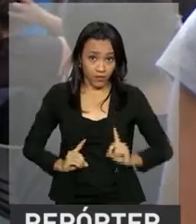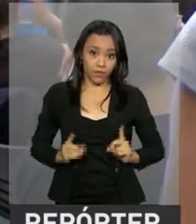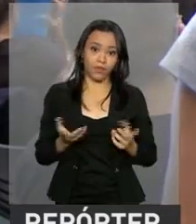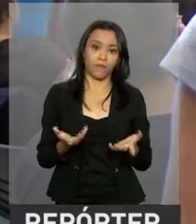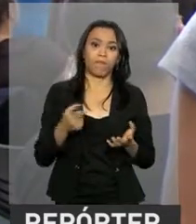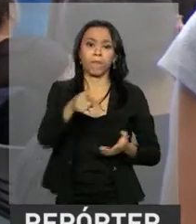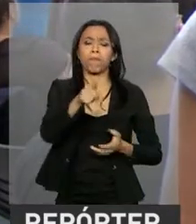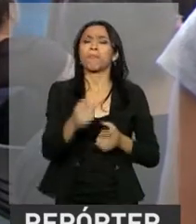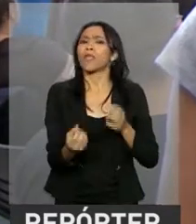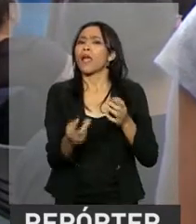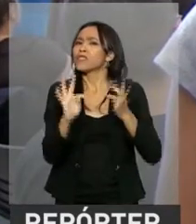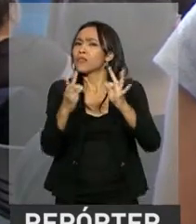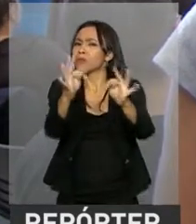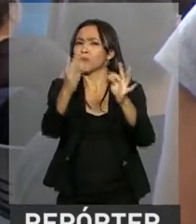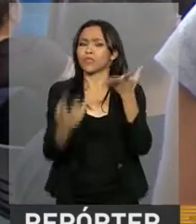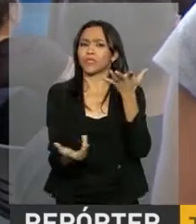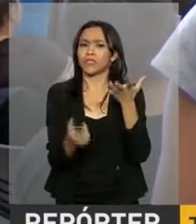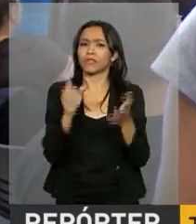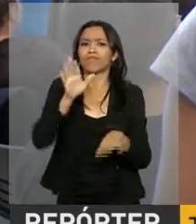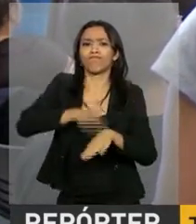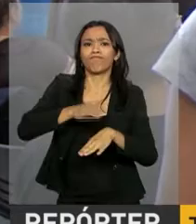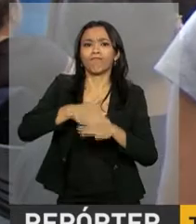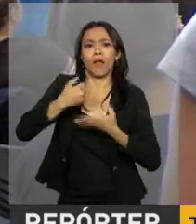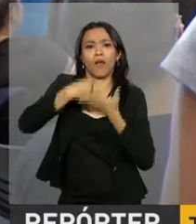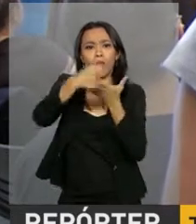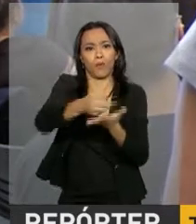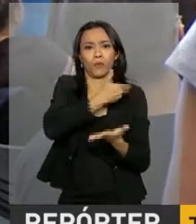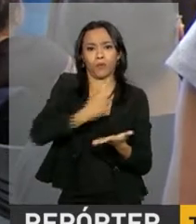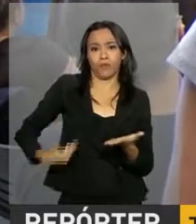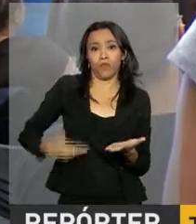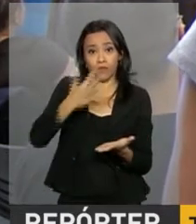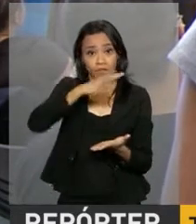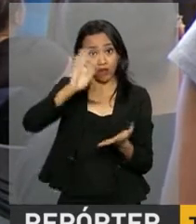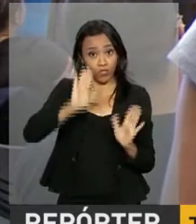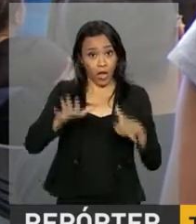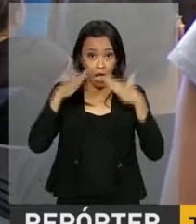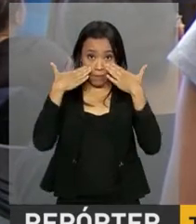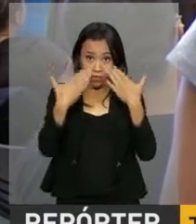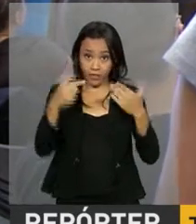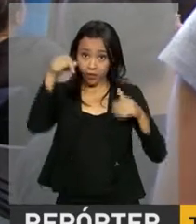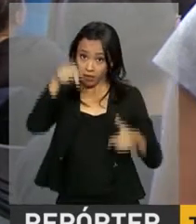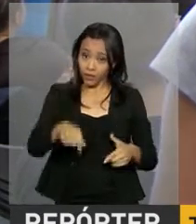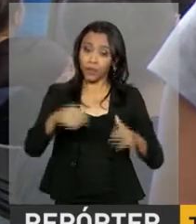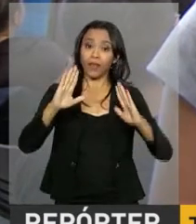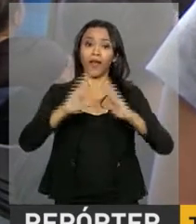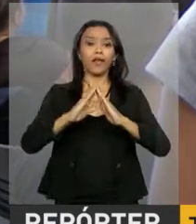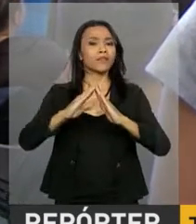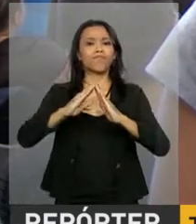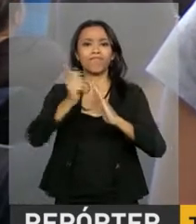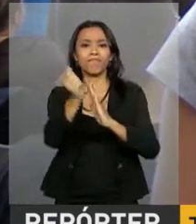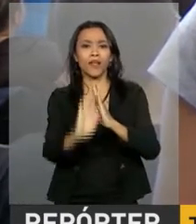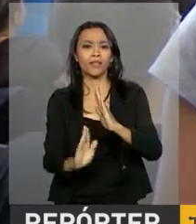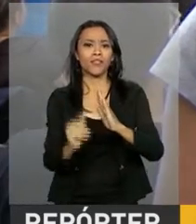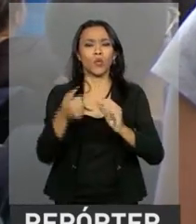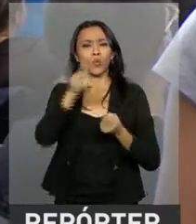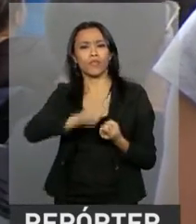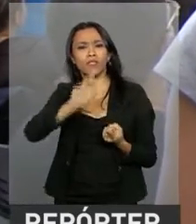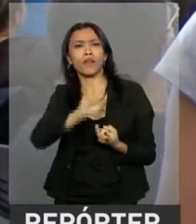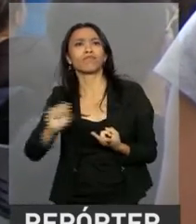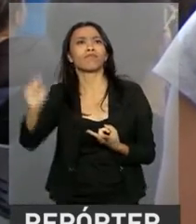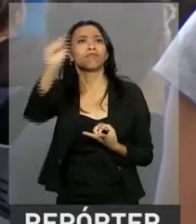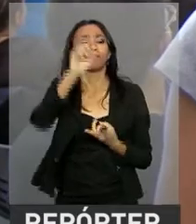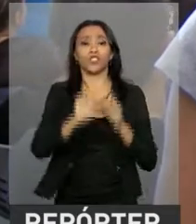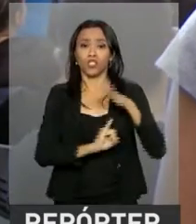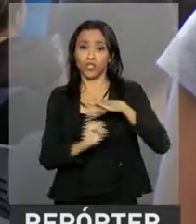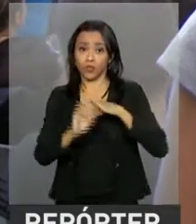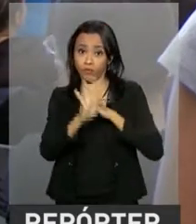As tecnologias desenvolvidas com o apoio do governo federal foram apresentadas aqui na Casa Brasil. Universidades e institutos federais